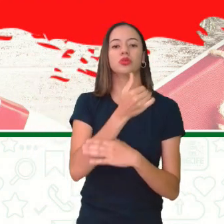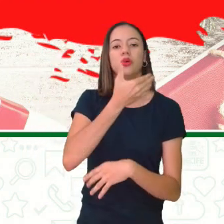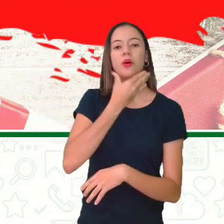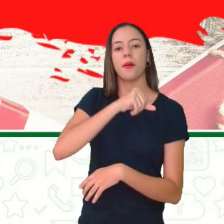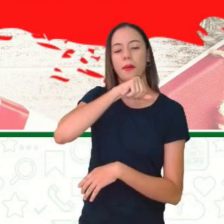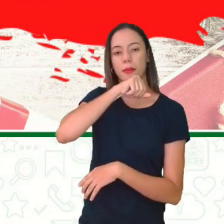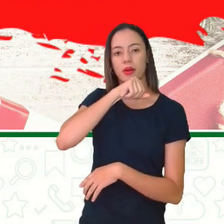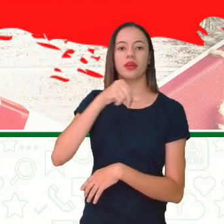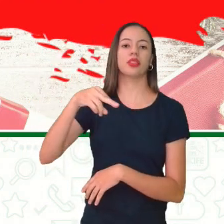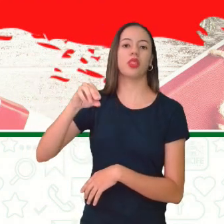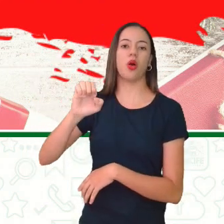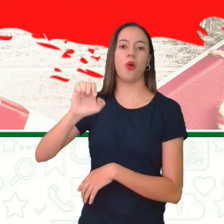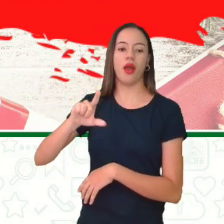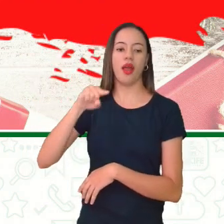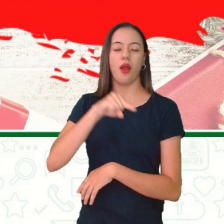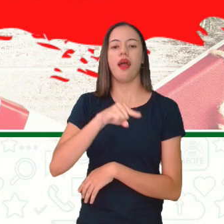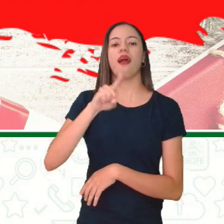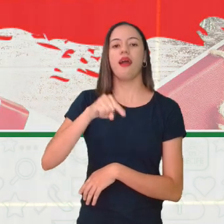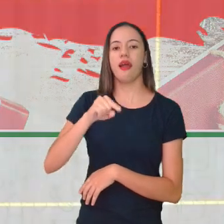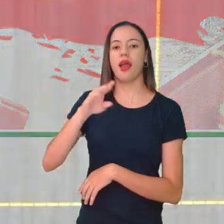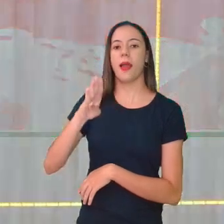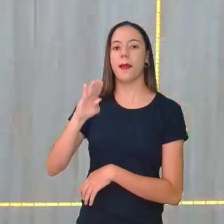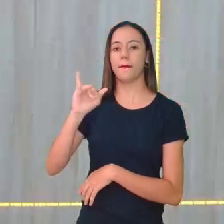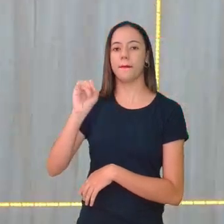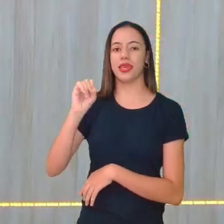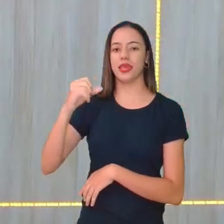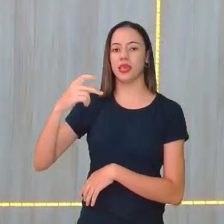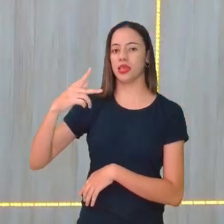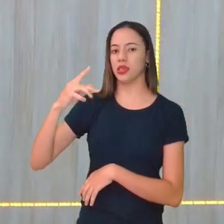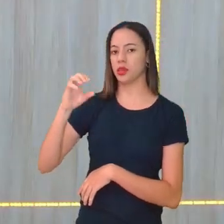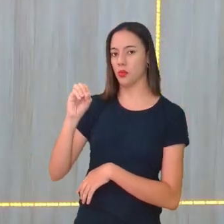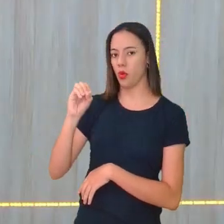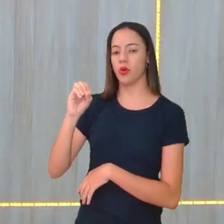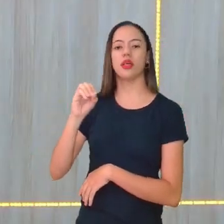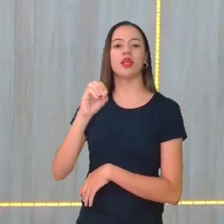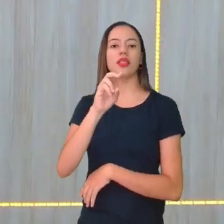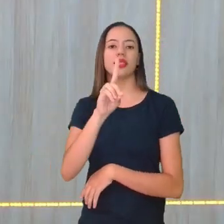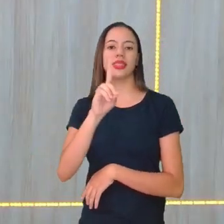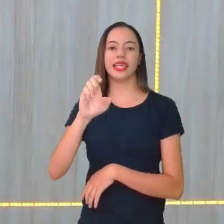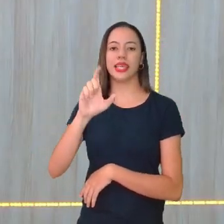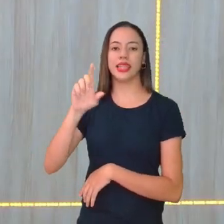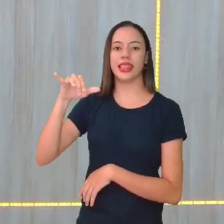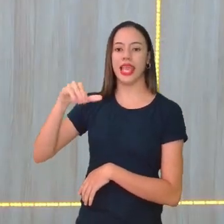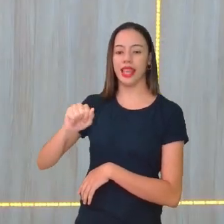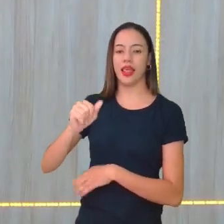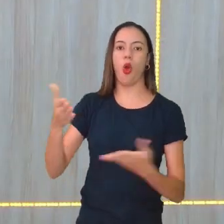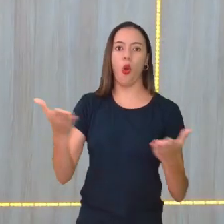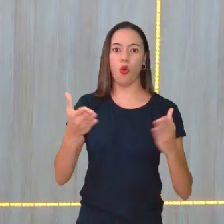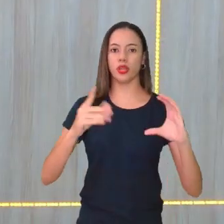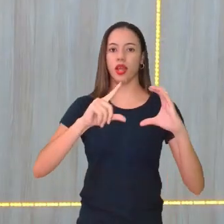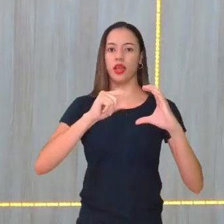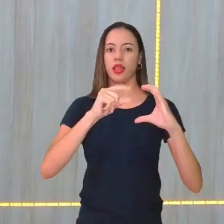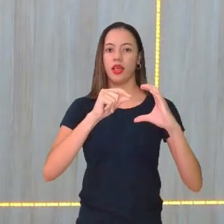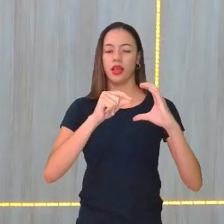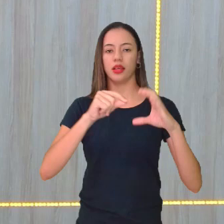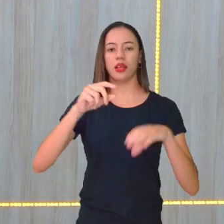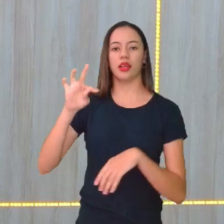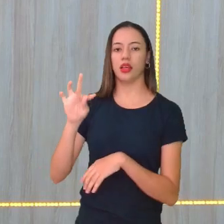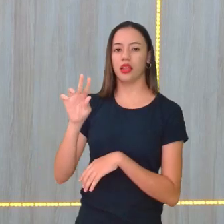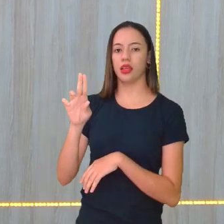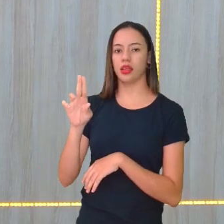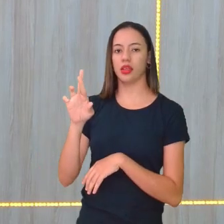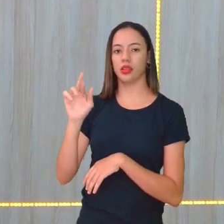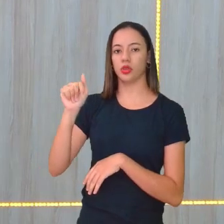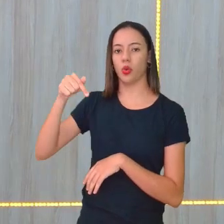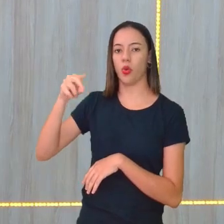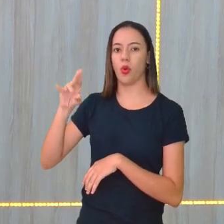de Mira, né, a região da Lícia, né, na atual Turquia, certo? Por volta do início do século